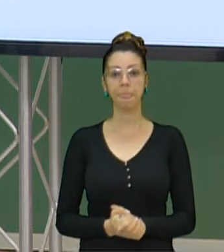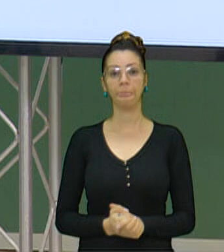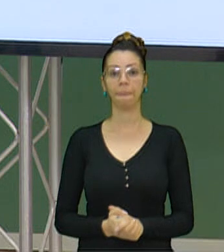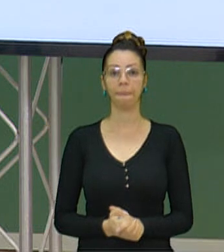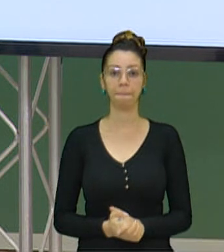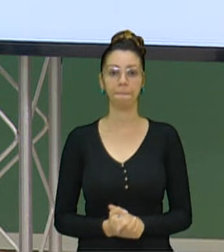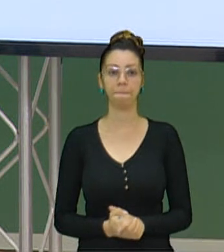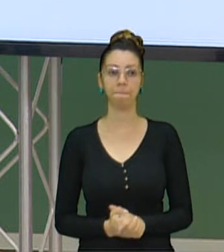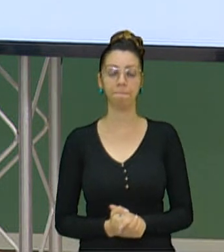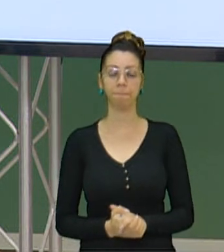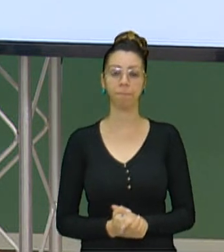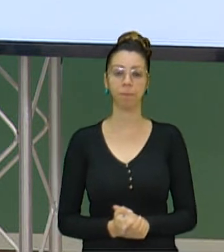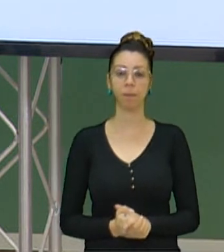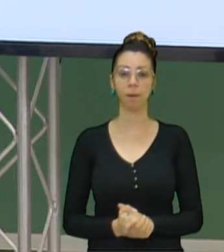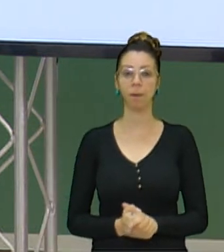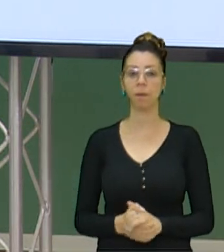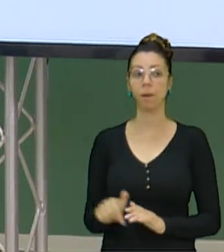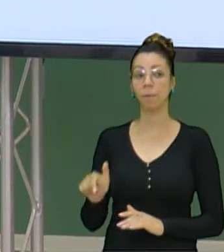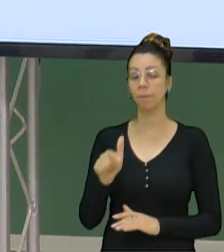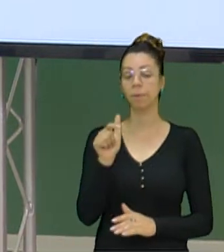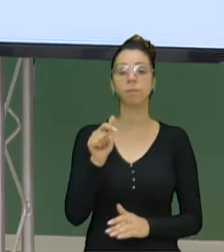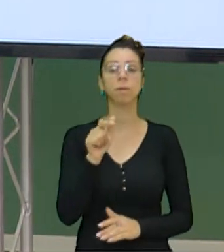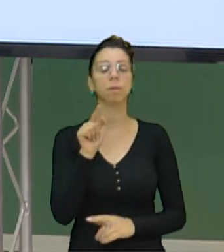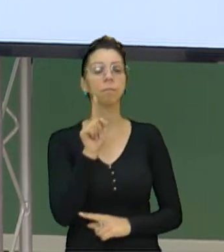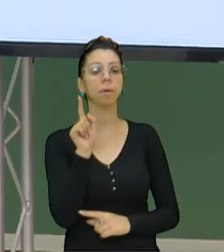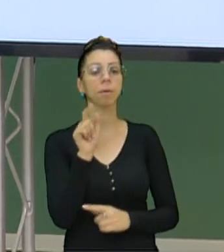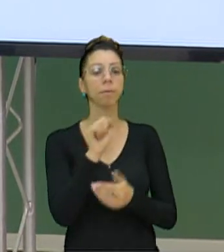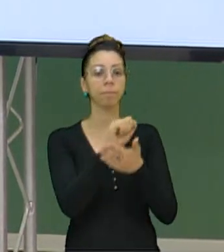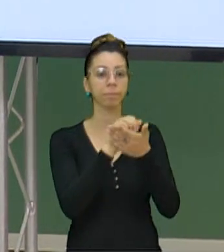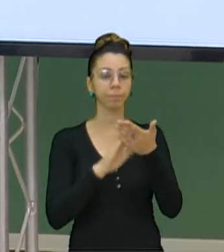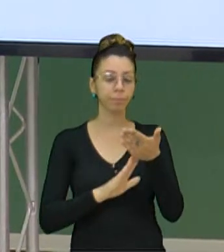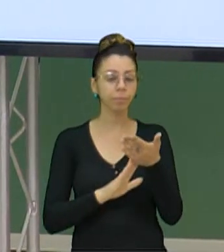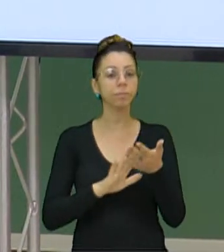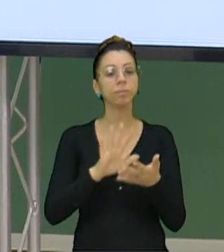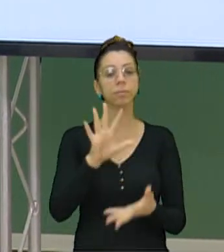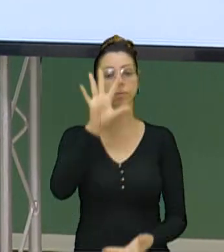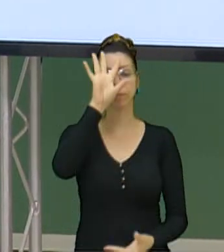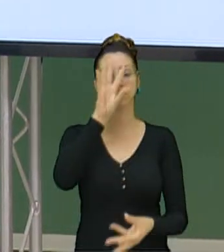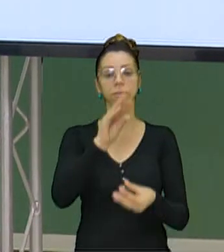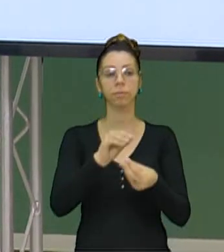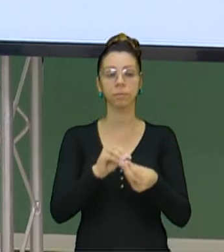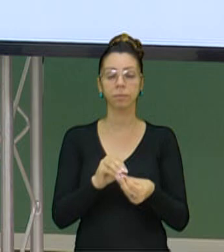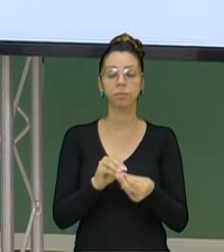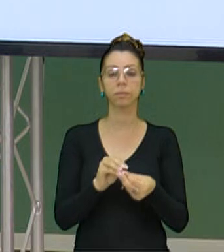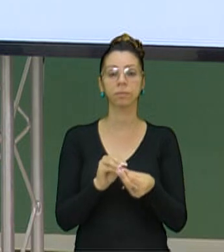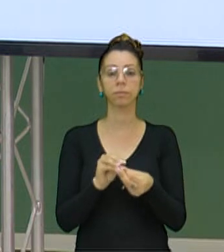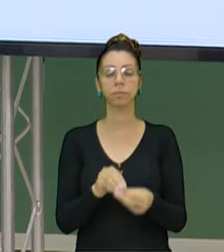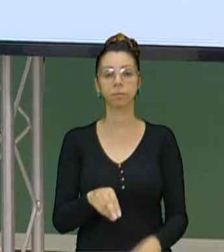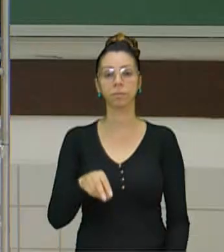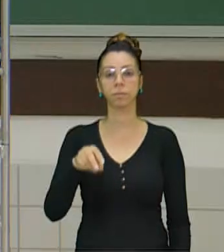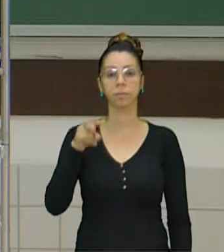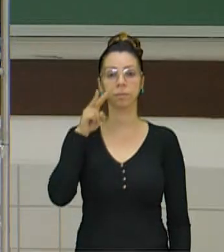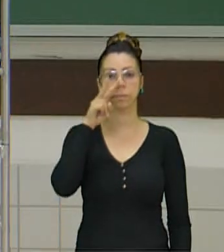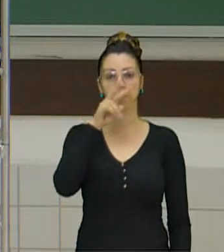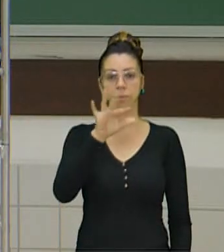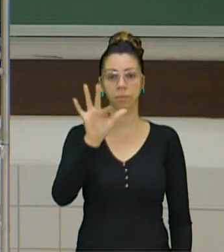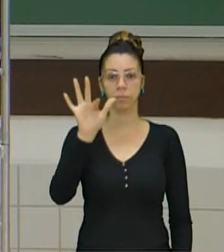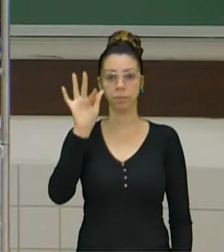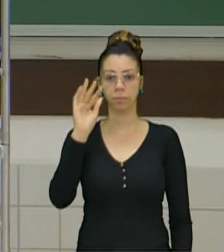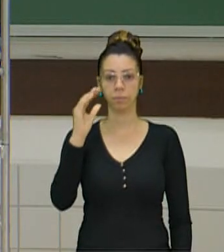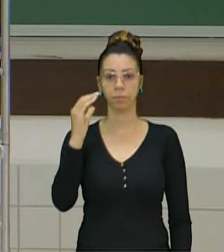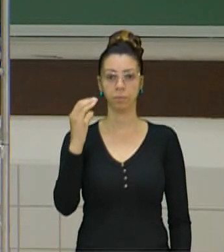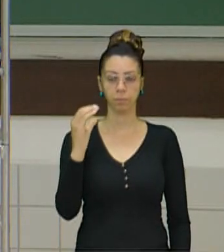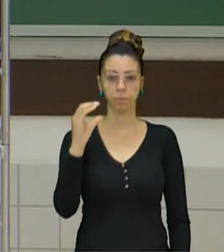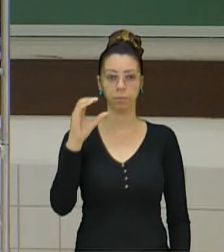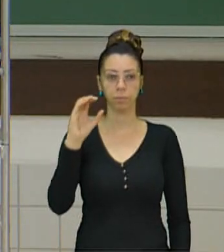queridos. Uma questão para a gente poder entender bem aqui sobre a questão da força centrípeta, não